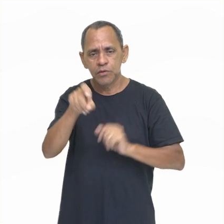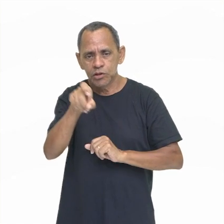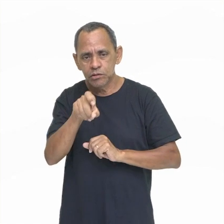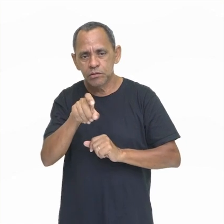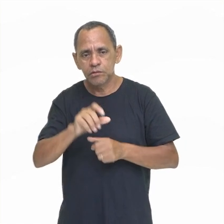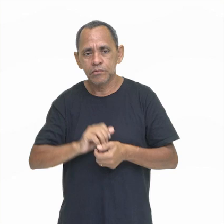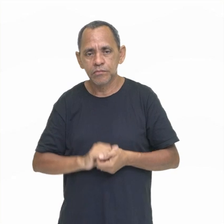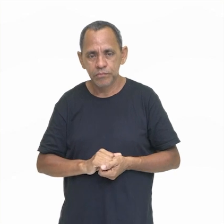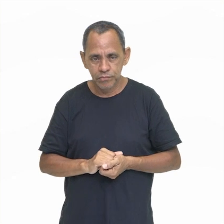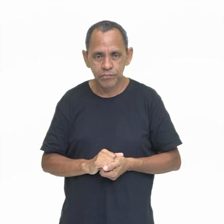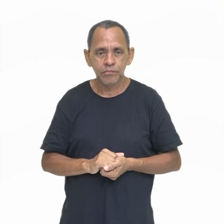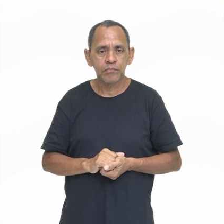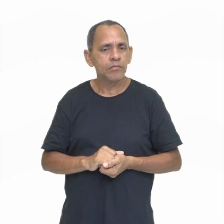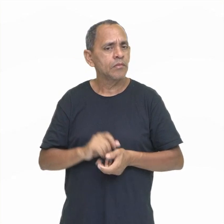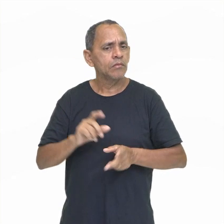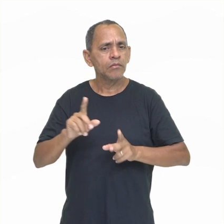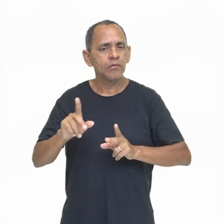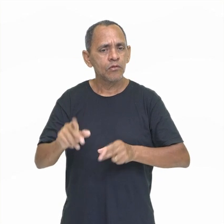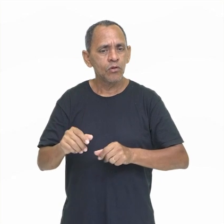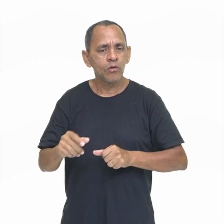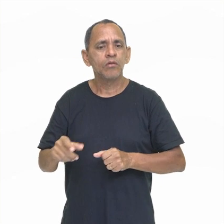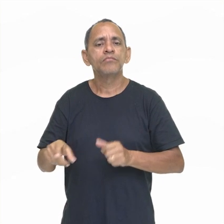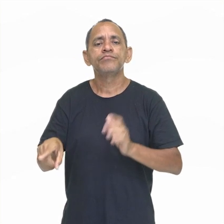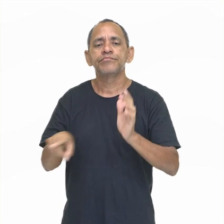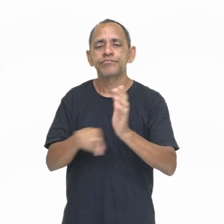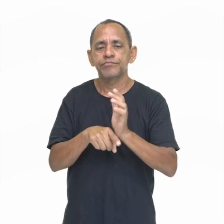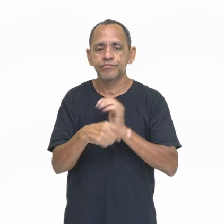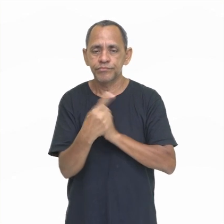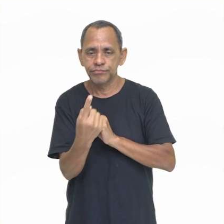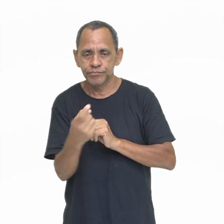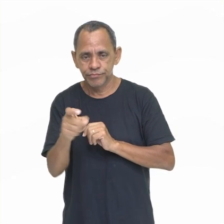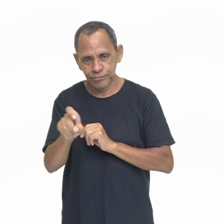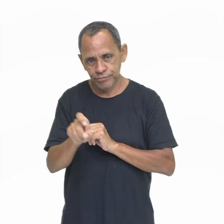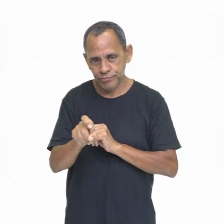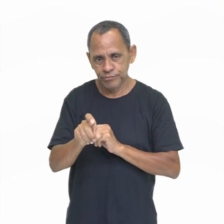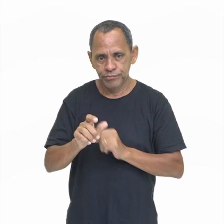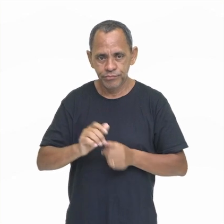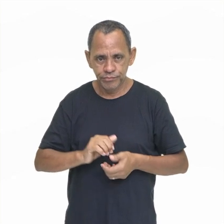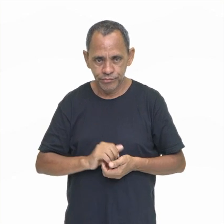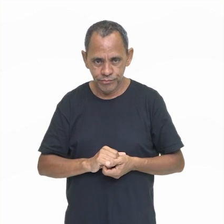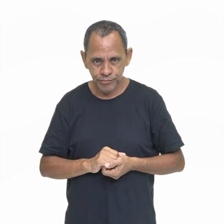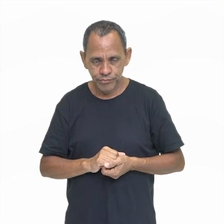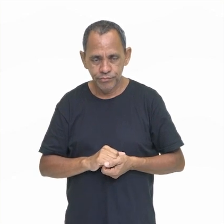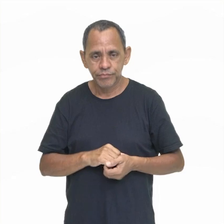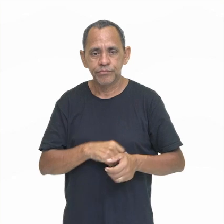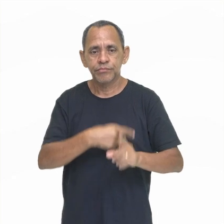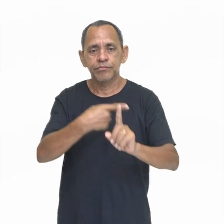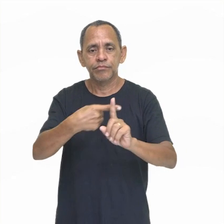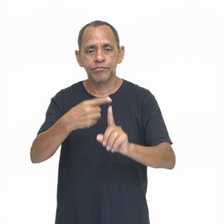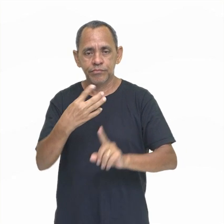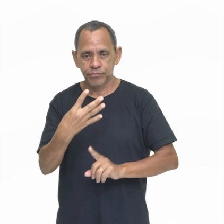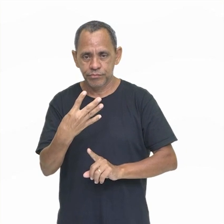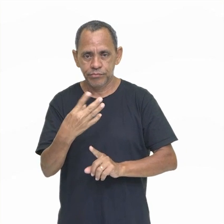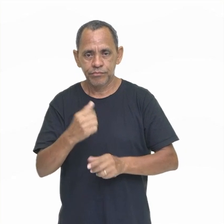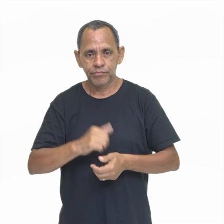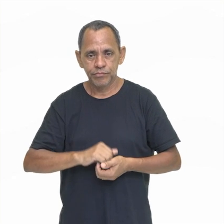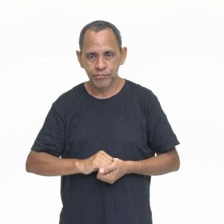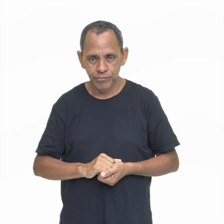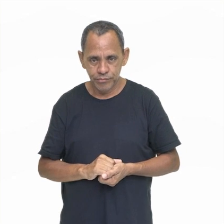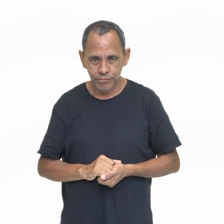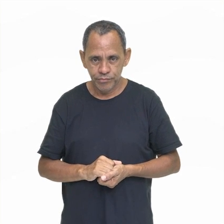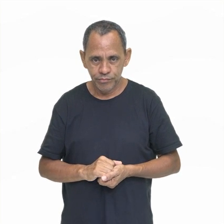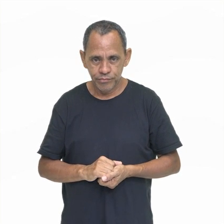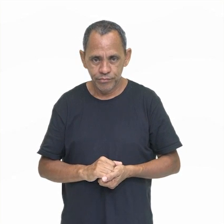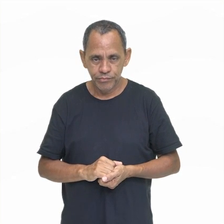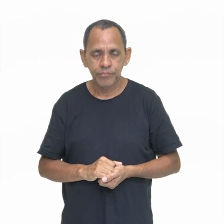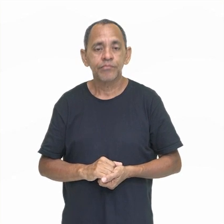X é a mesma coisa que -1x + 4 tá Então nesse caso